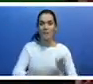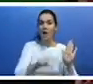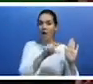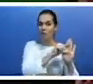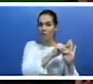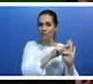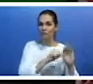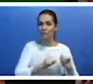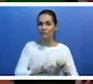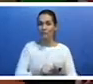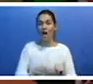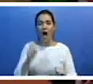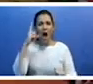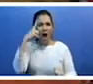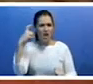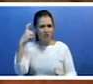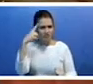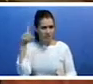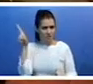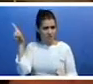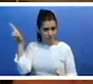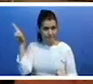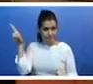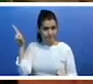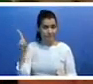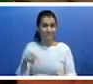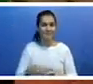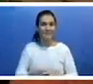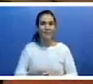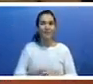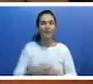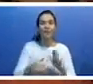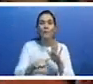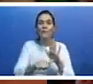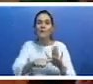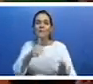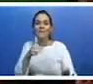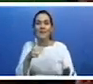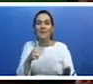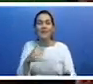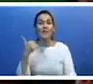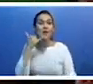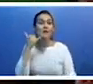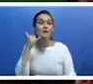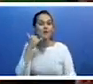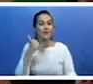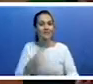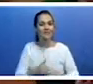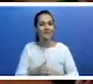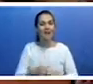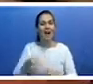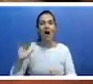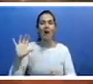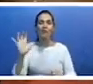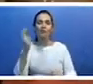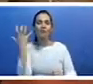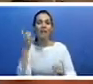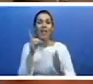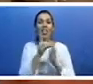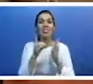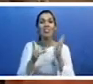A invenção e patenteamento do primeiro aparelho de telefone ocorreram na década